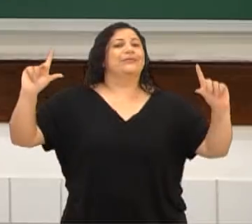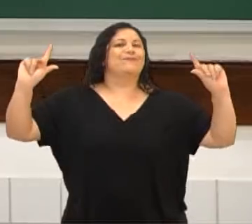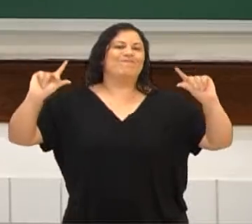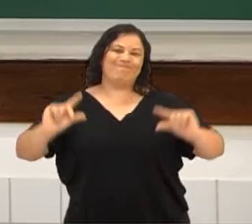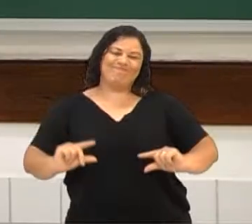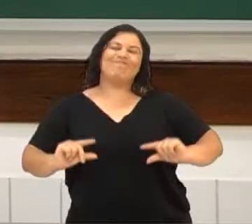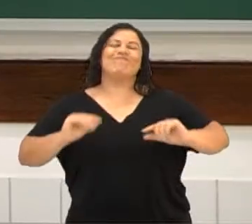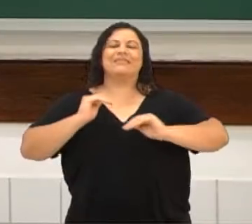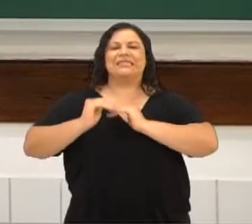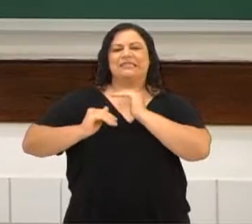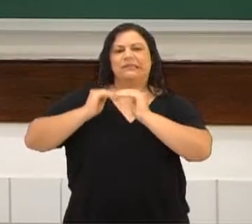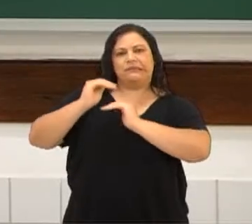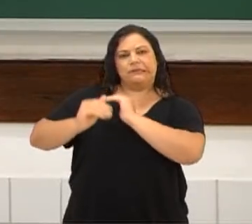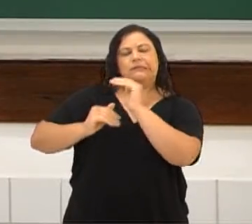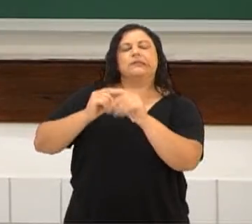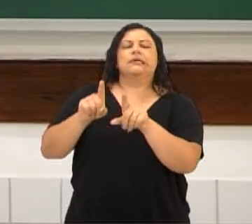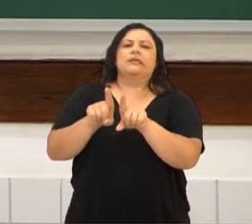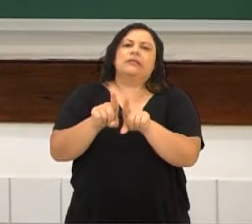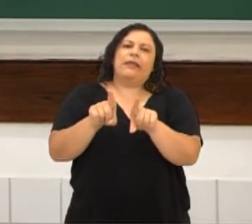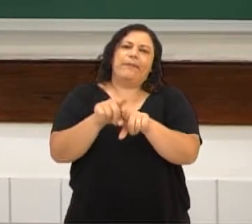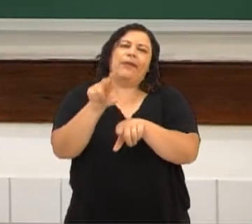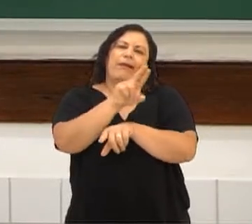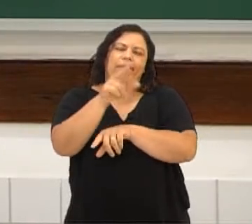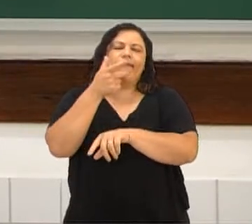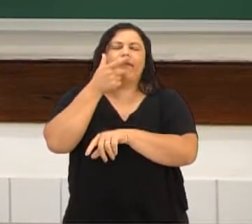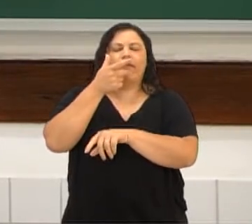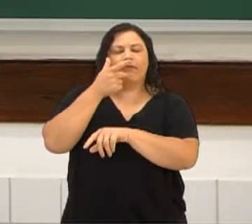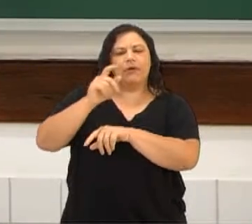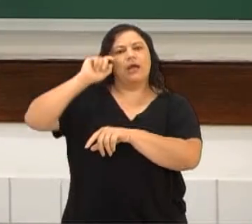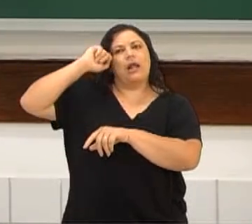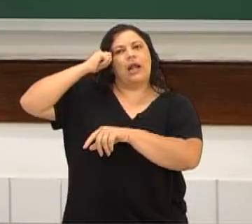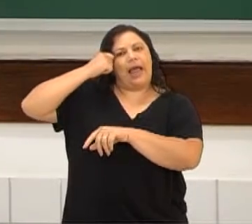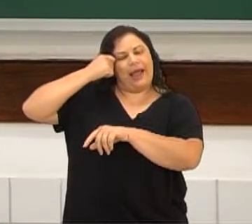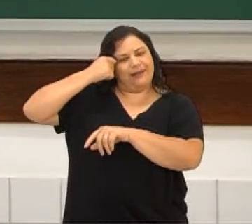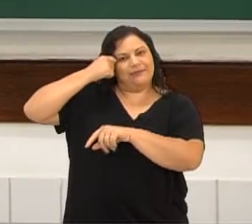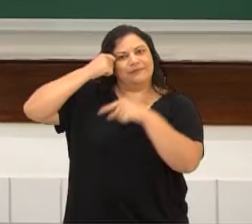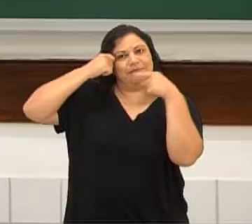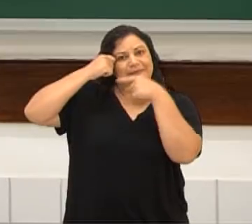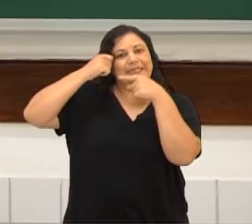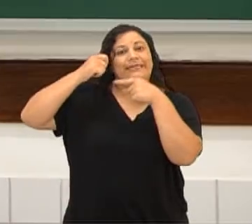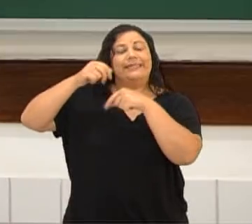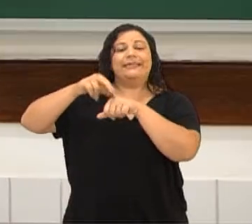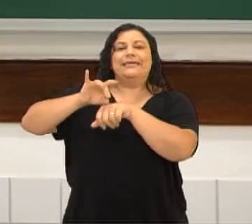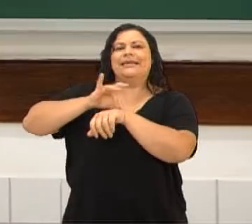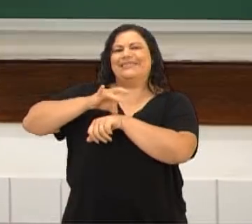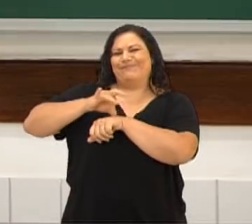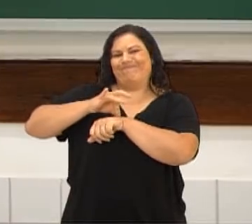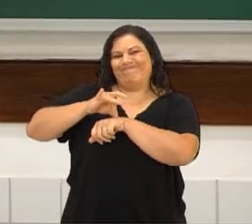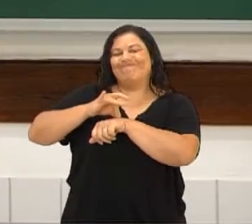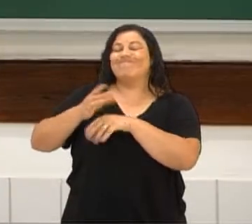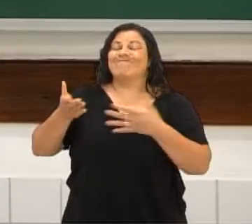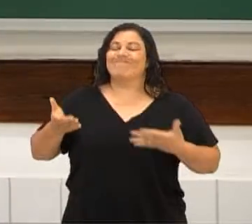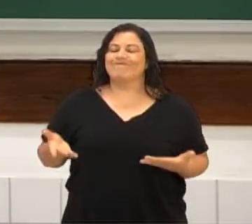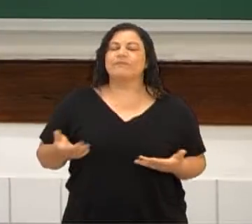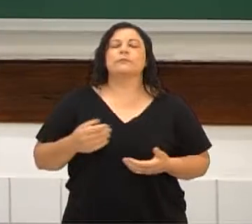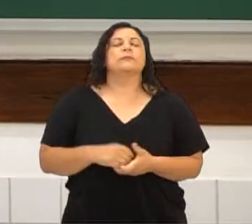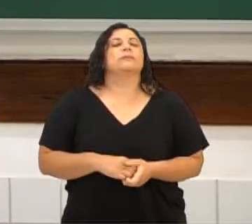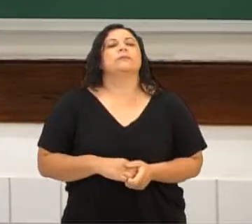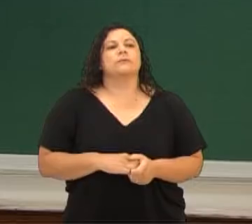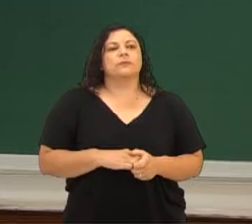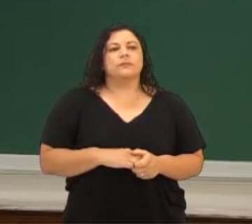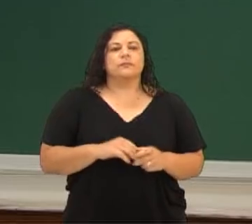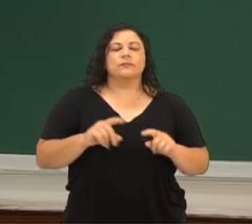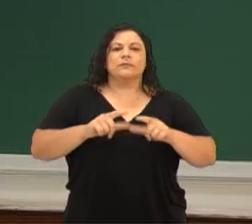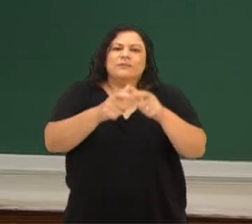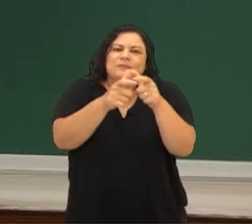também erroneamente de África Negra, né? É África subsaariana, não tem nada de África Negra. Então temos a maior quantidade de